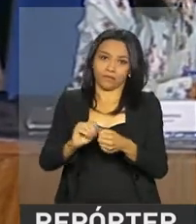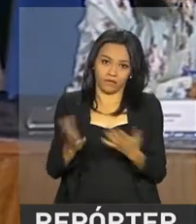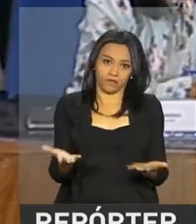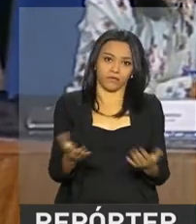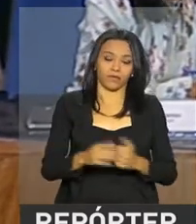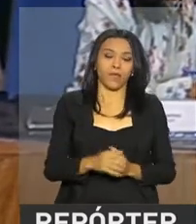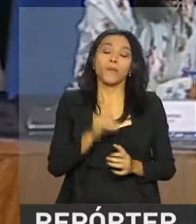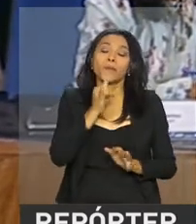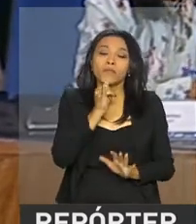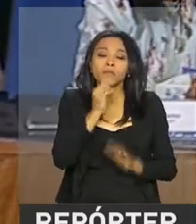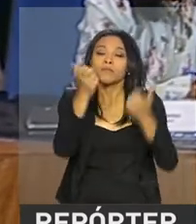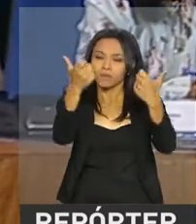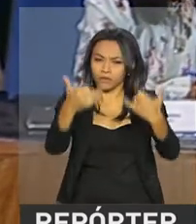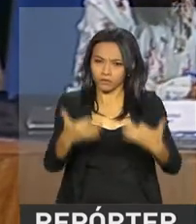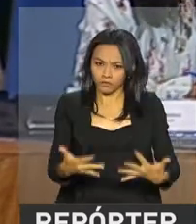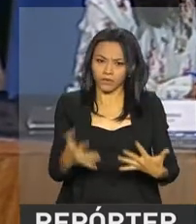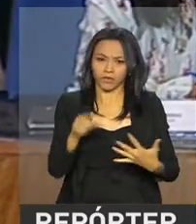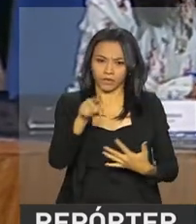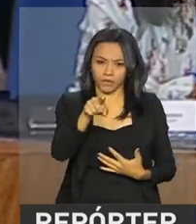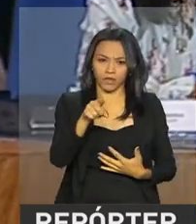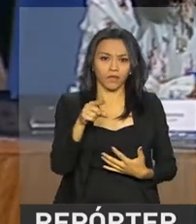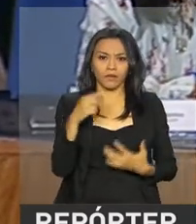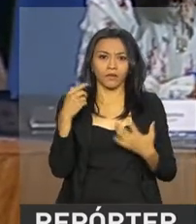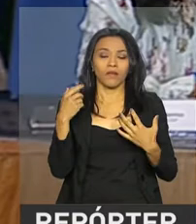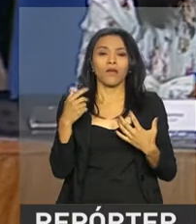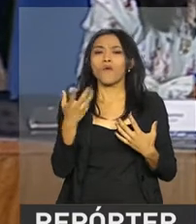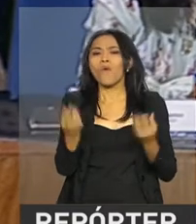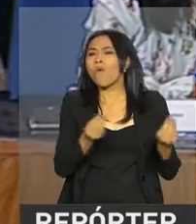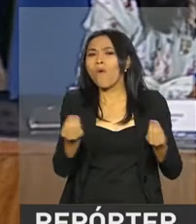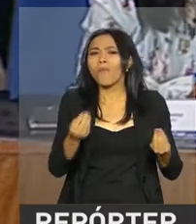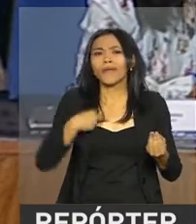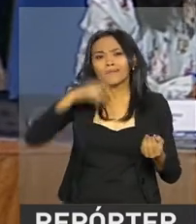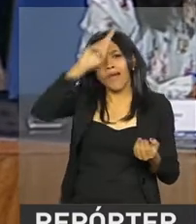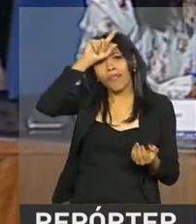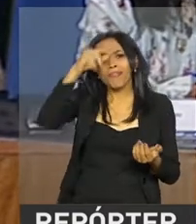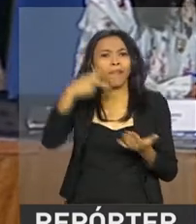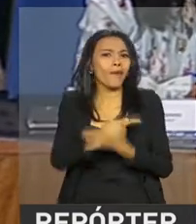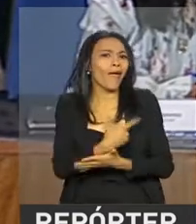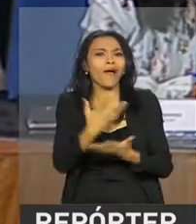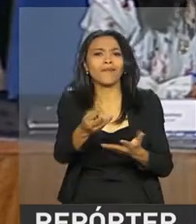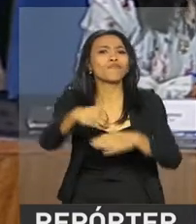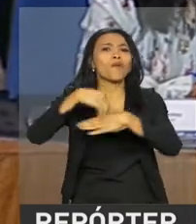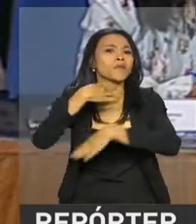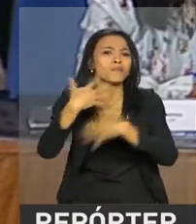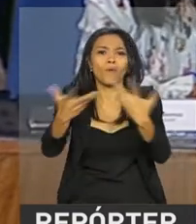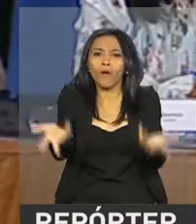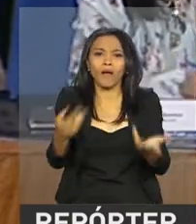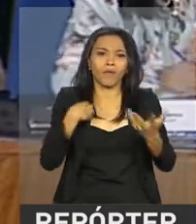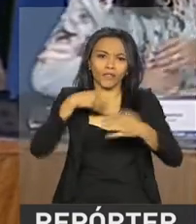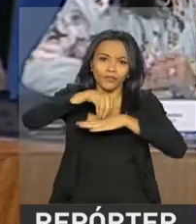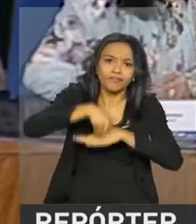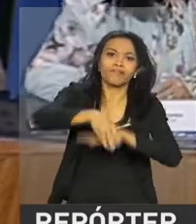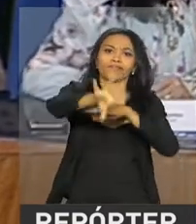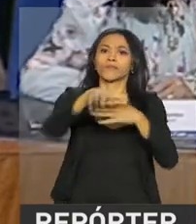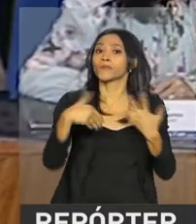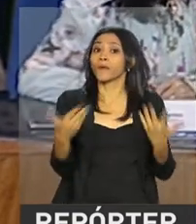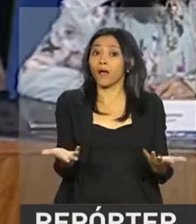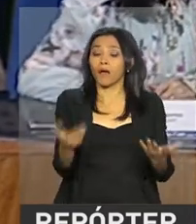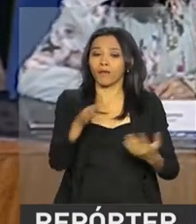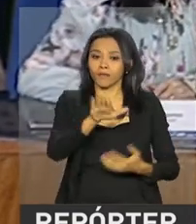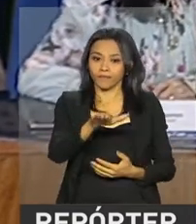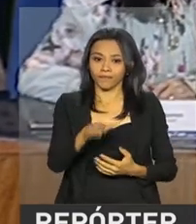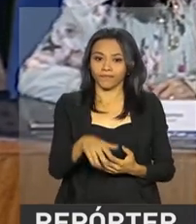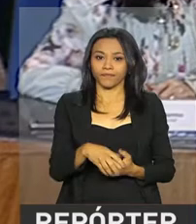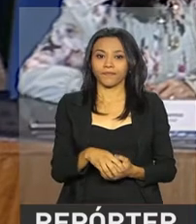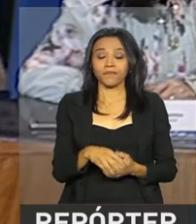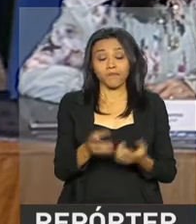Eu vou dar um caso aqui, até um não fato. É comum, né? Pra gente não errar, qual é o número que a gente pode usar de abstenção? Treineiro, por exemplo, gente, quem é treineiro